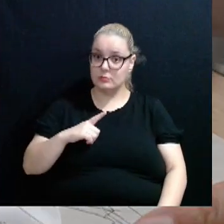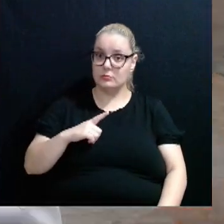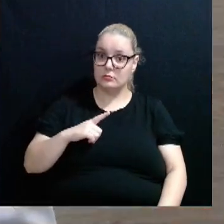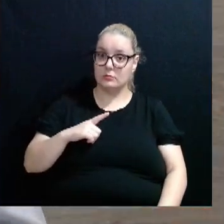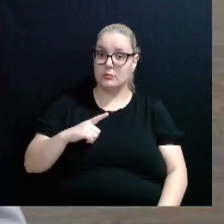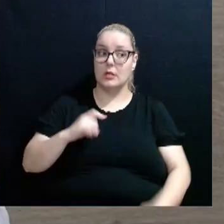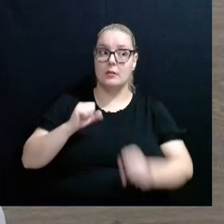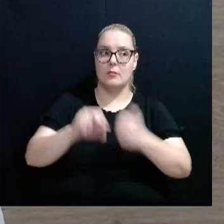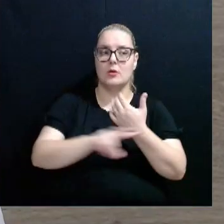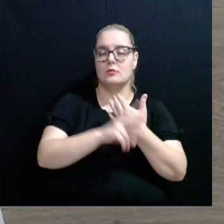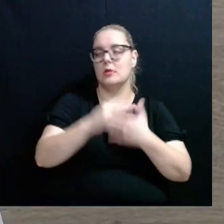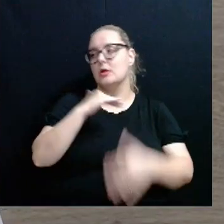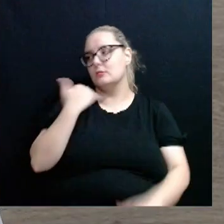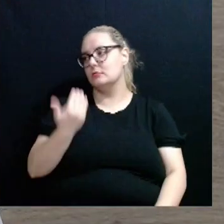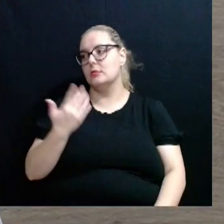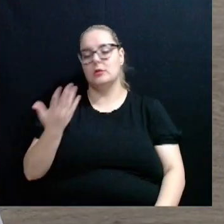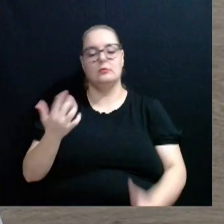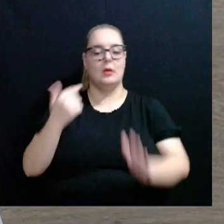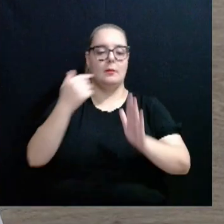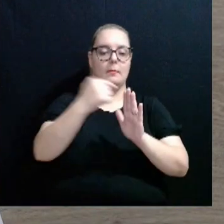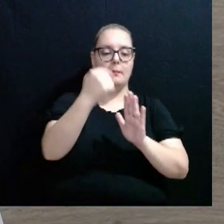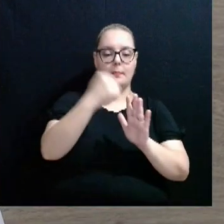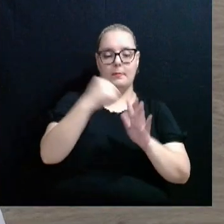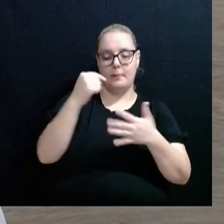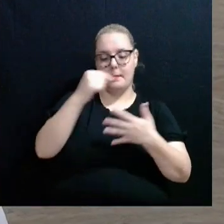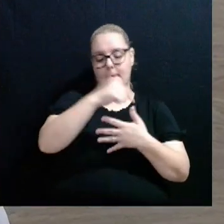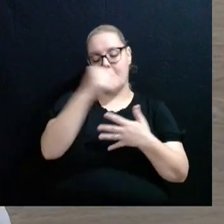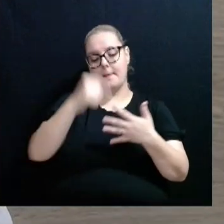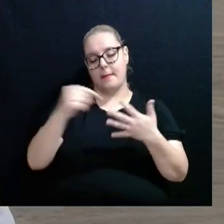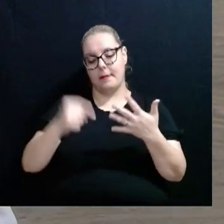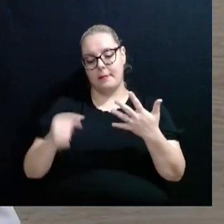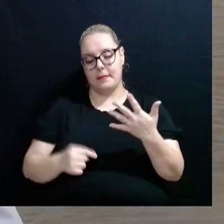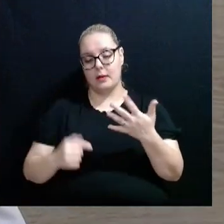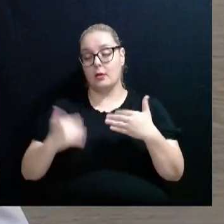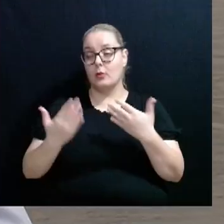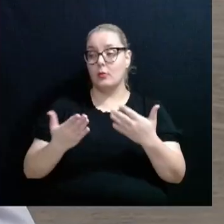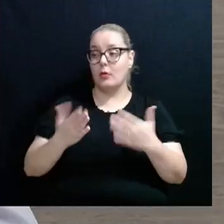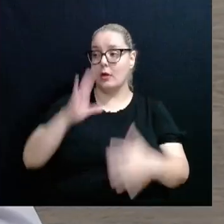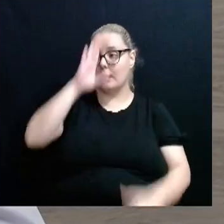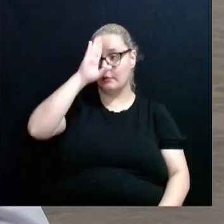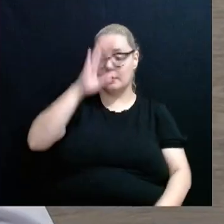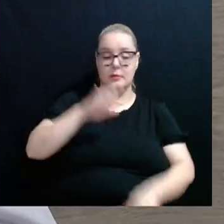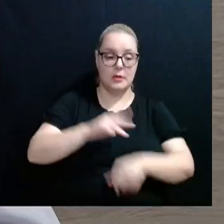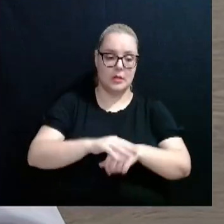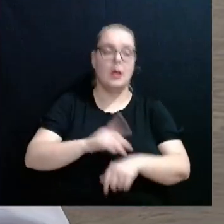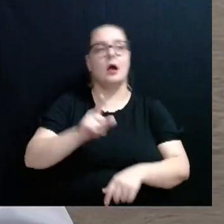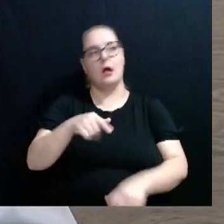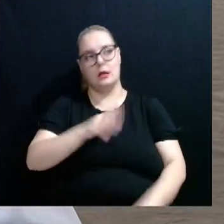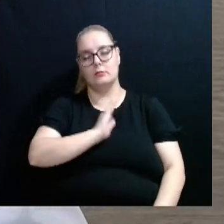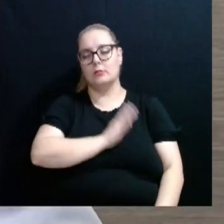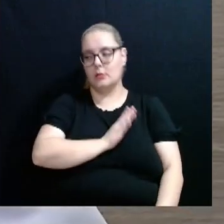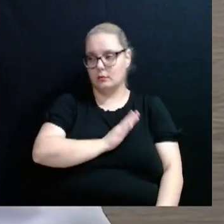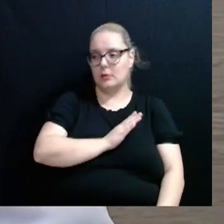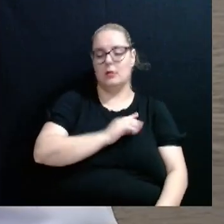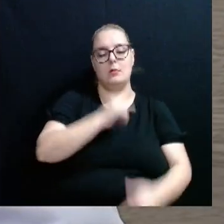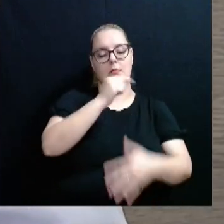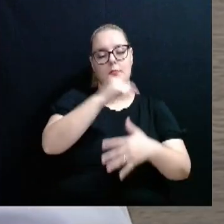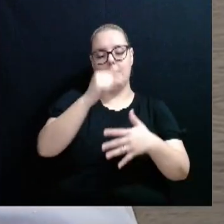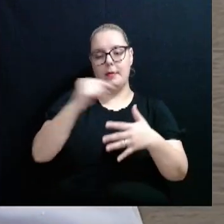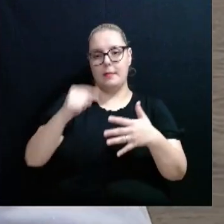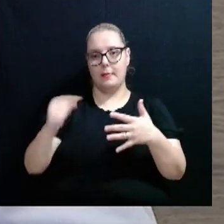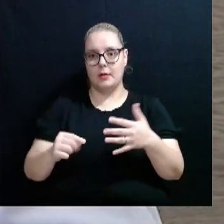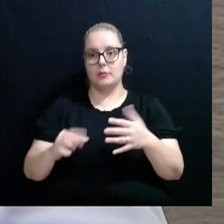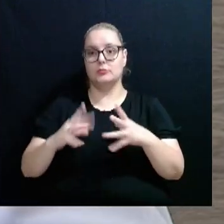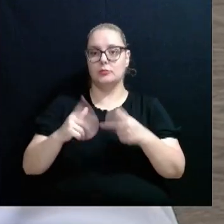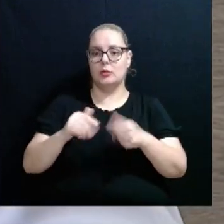Então ela vai lá, olha, qual que é a principal doença que tem hoje no Brasil? São as cardíacas. Então todas vão ter doenças cardíacas. Qual